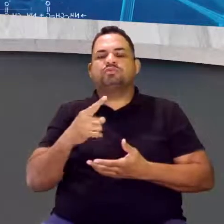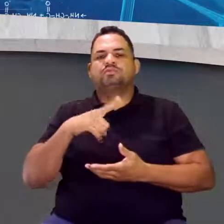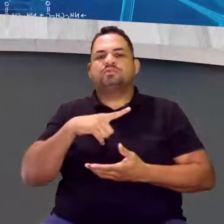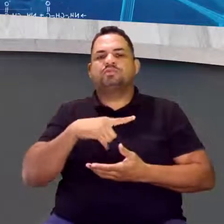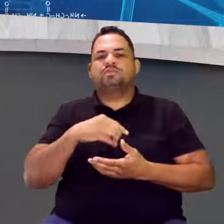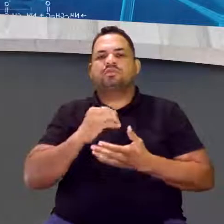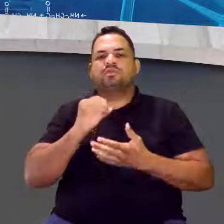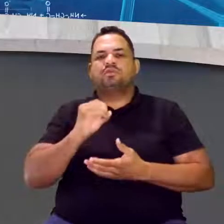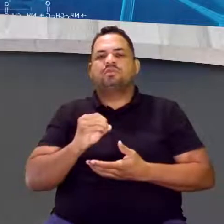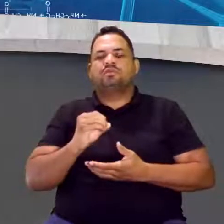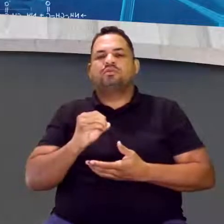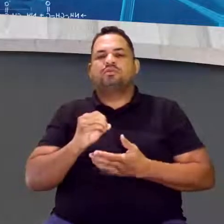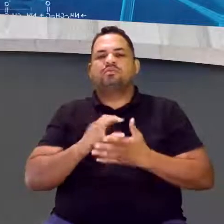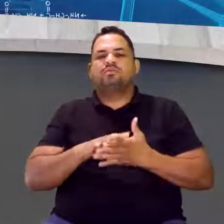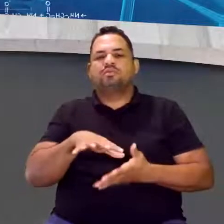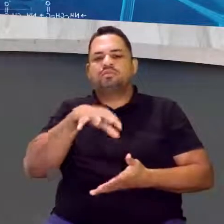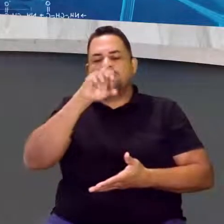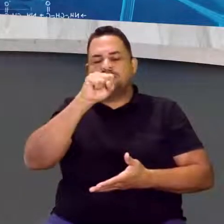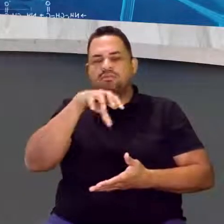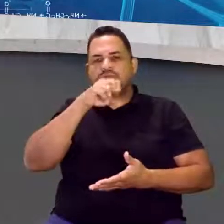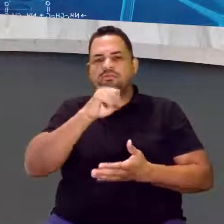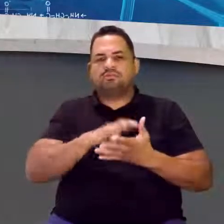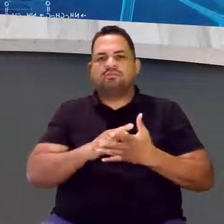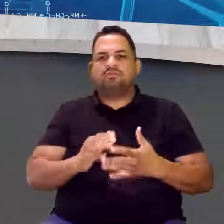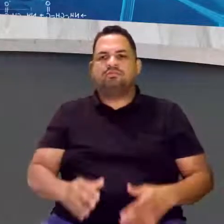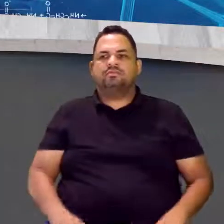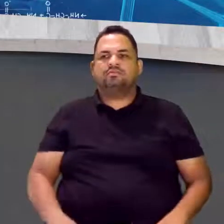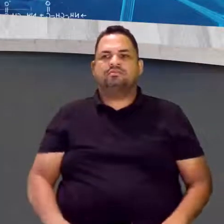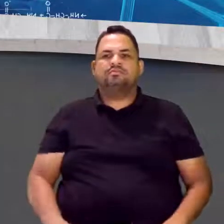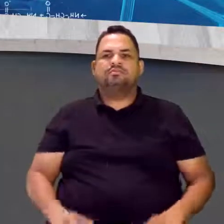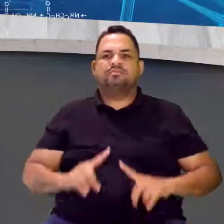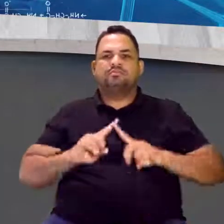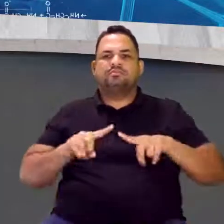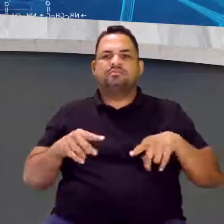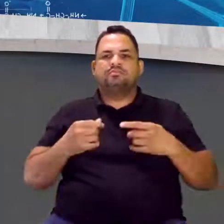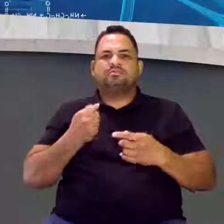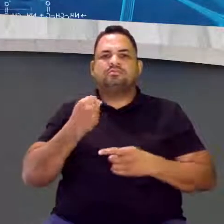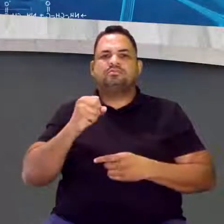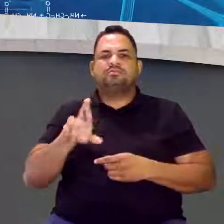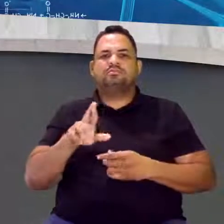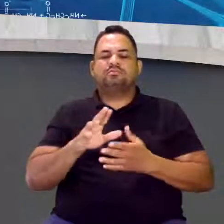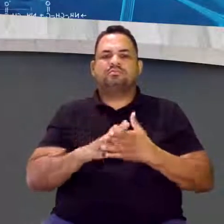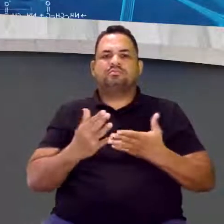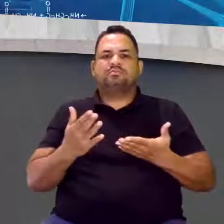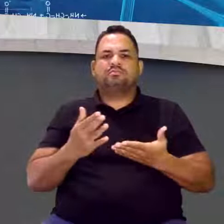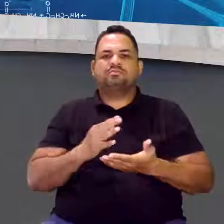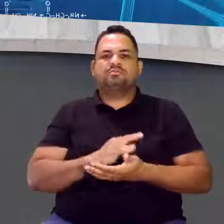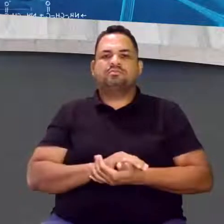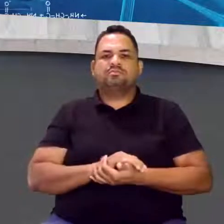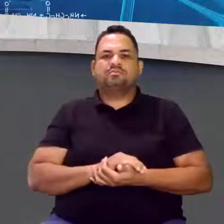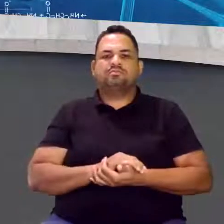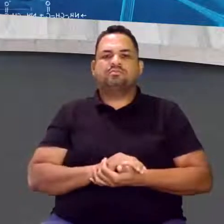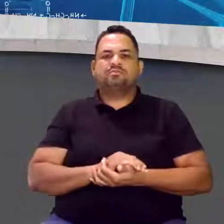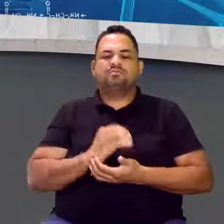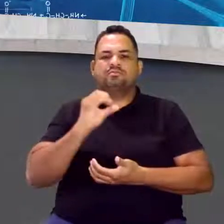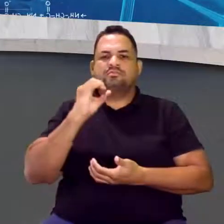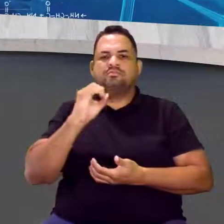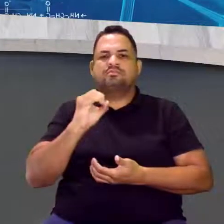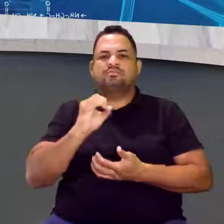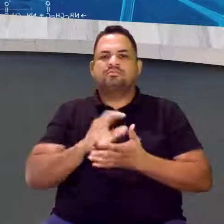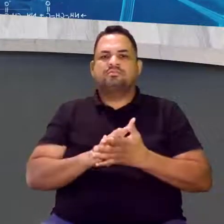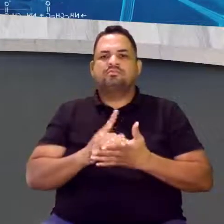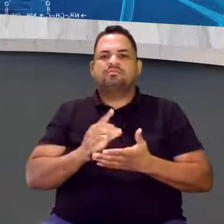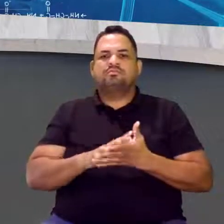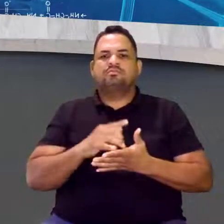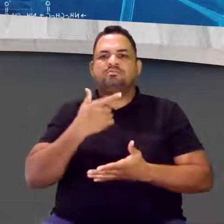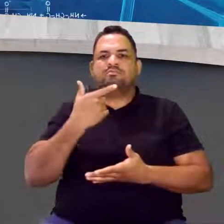utilizamos o oxigênio para respirar e etc. Mas o ar atmosférico, o oxigênio é